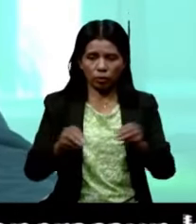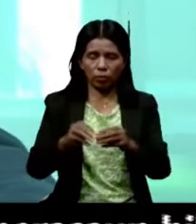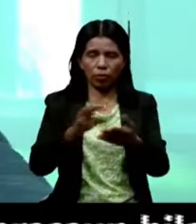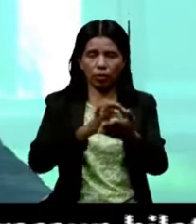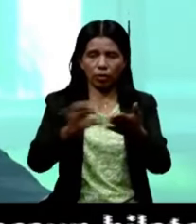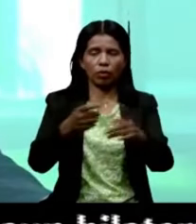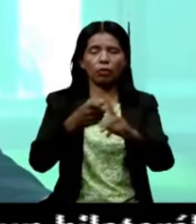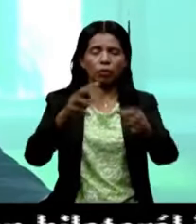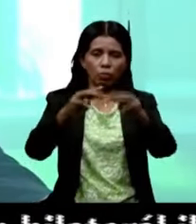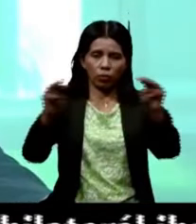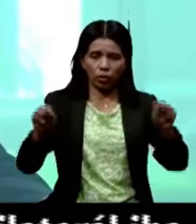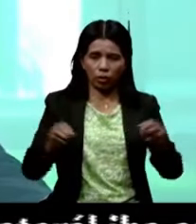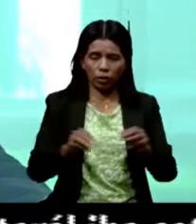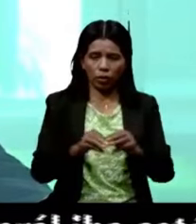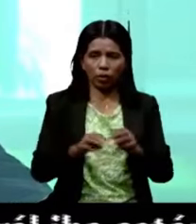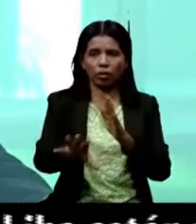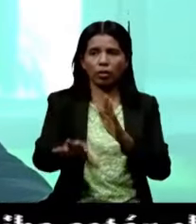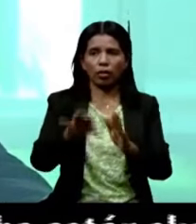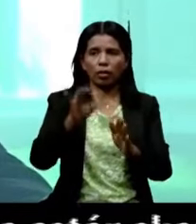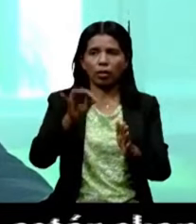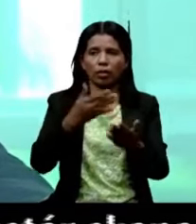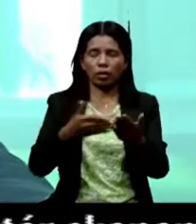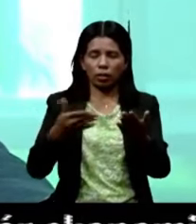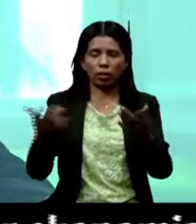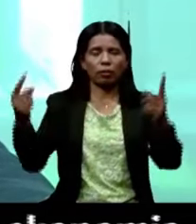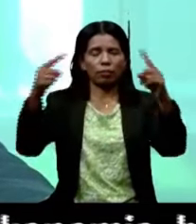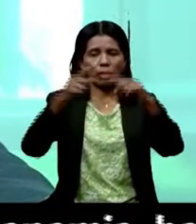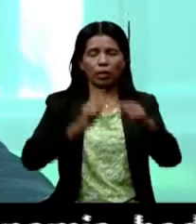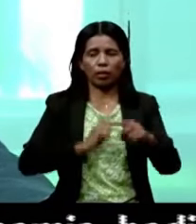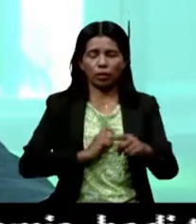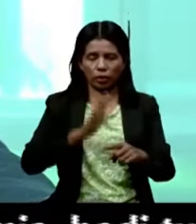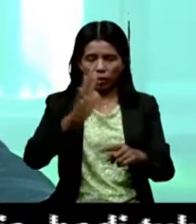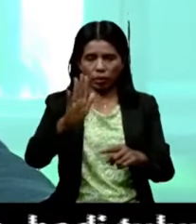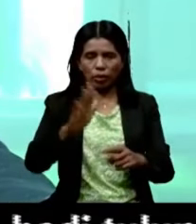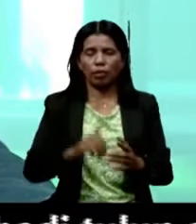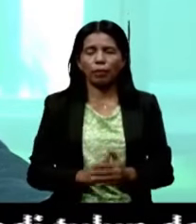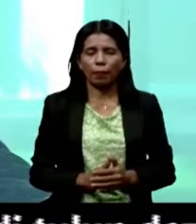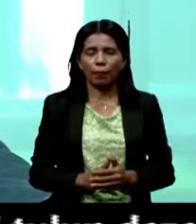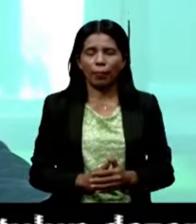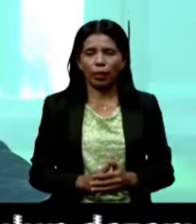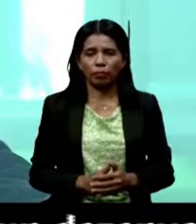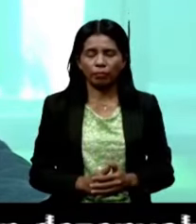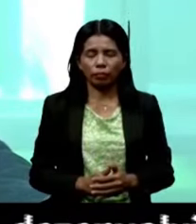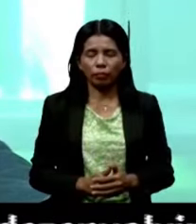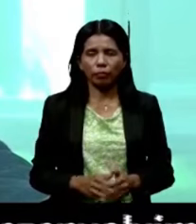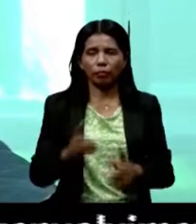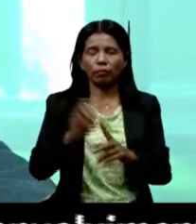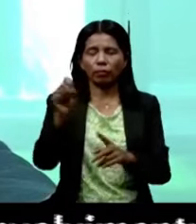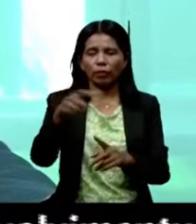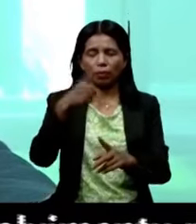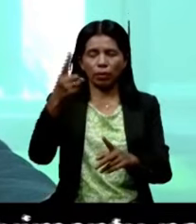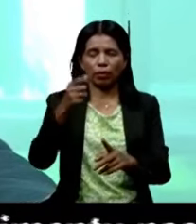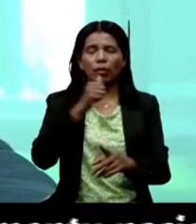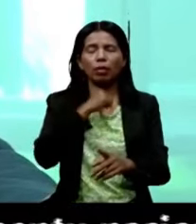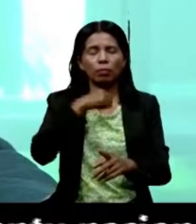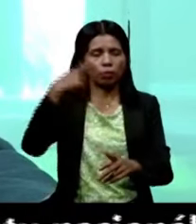si município para se retan atributo vai a tastolo. E ia dia 11 a mo papa sai o si